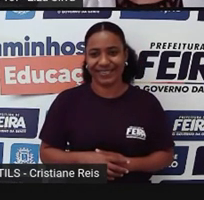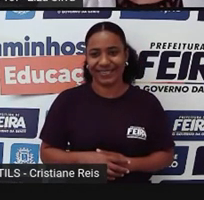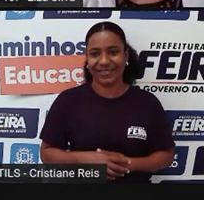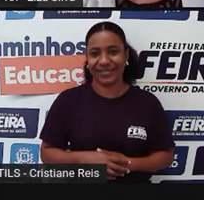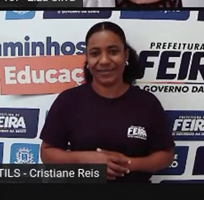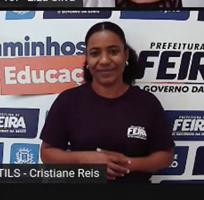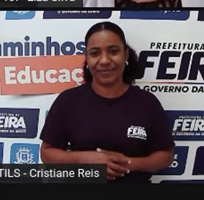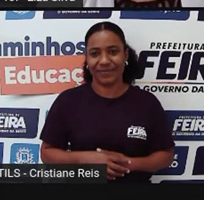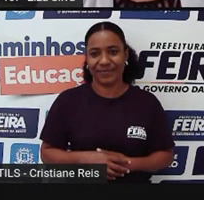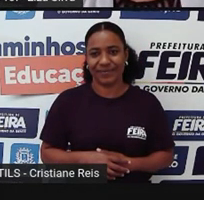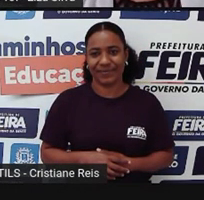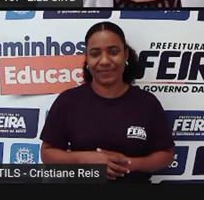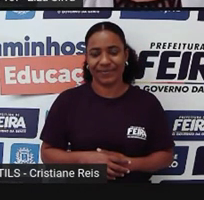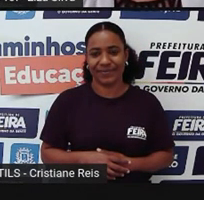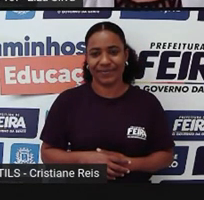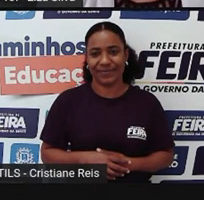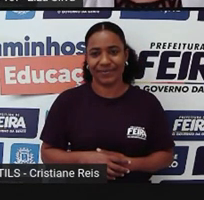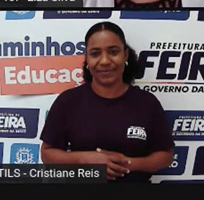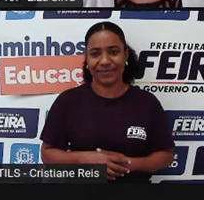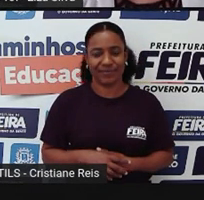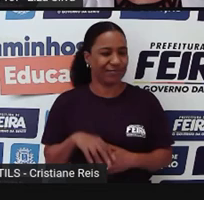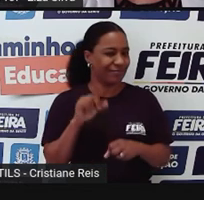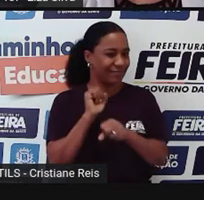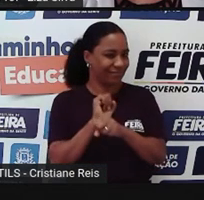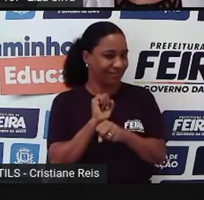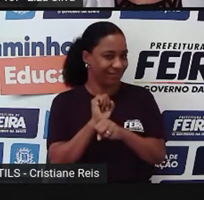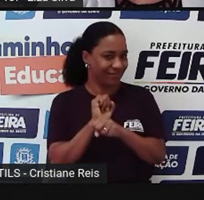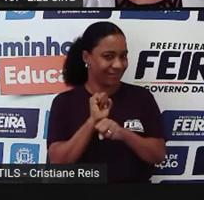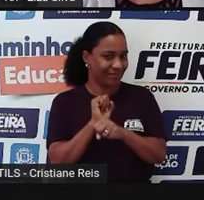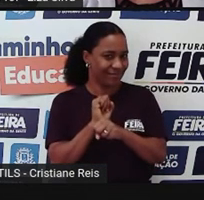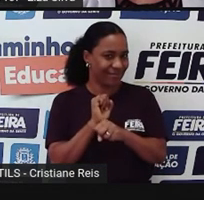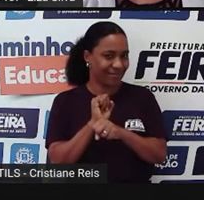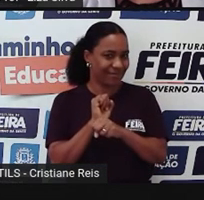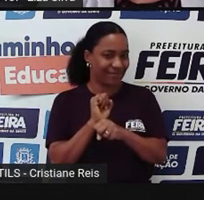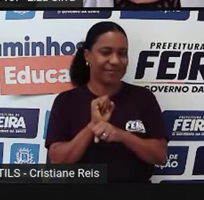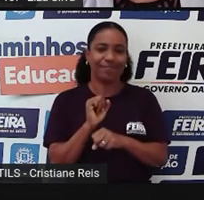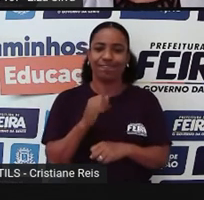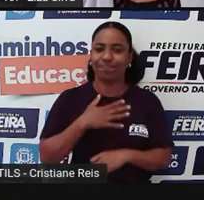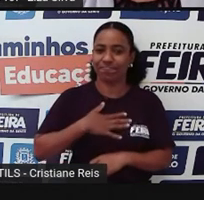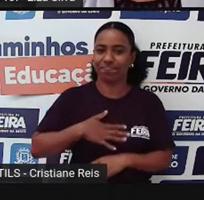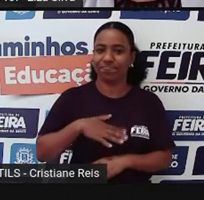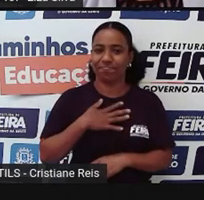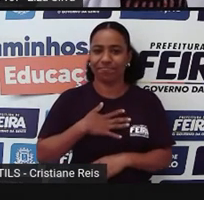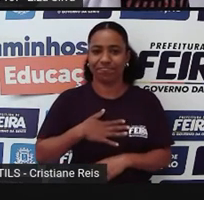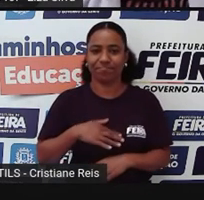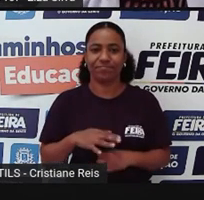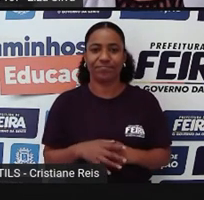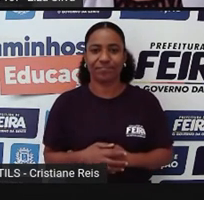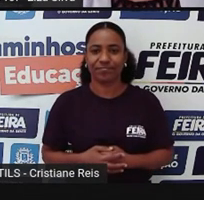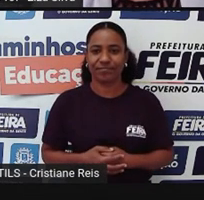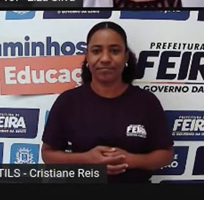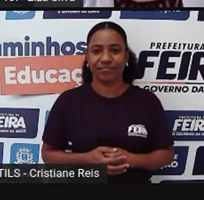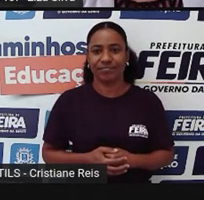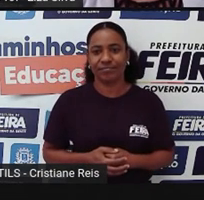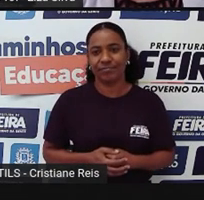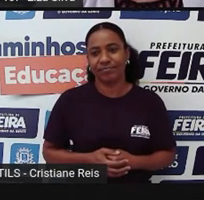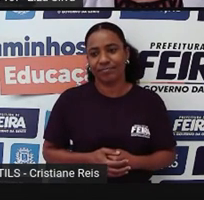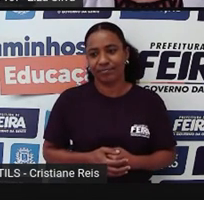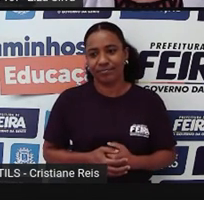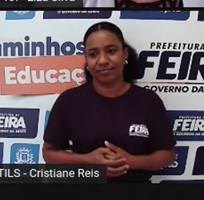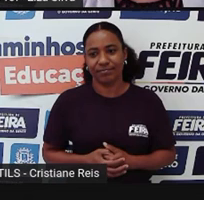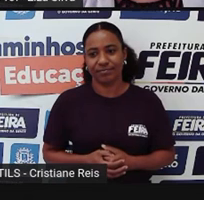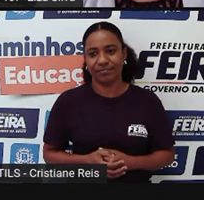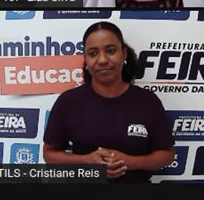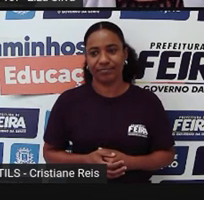nossa água o Chamamos para isso somente por favor vou continuar esperando